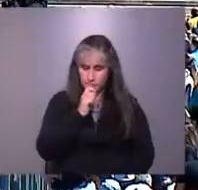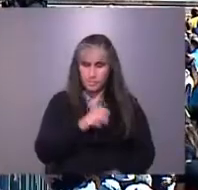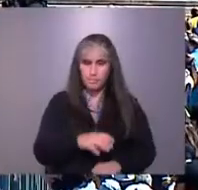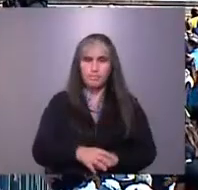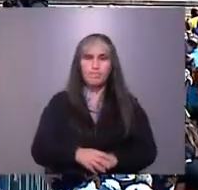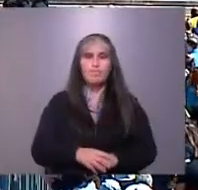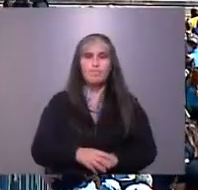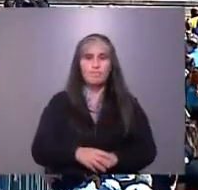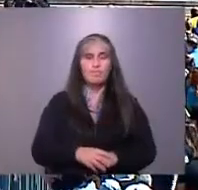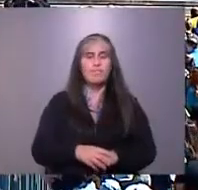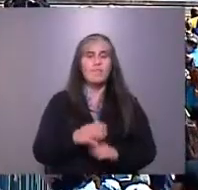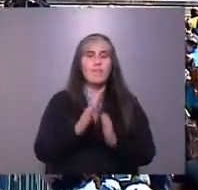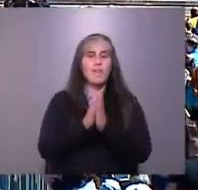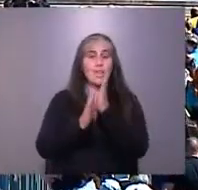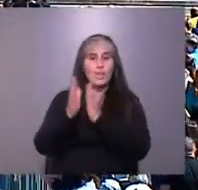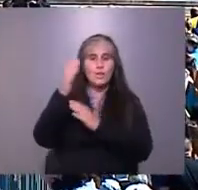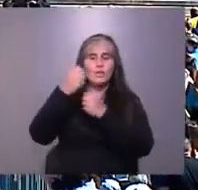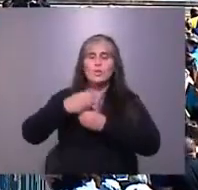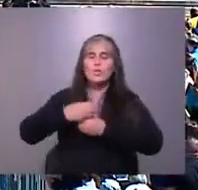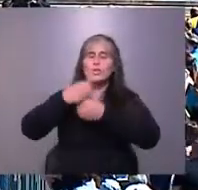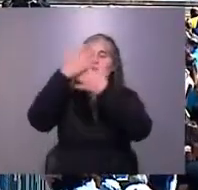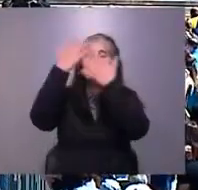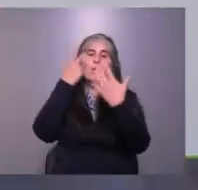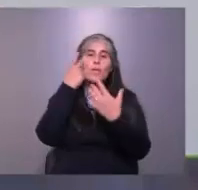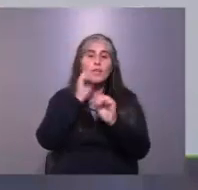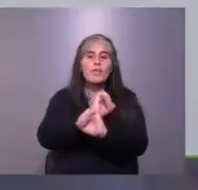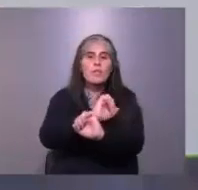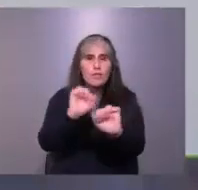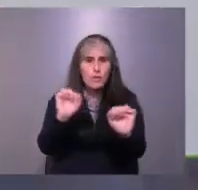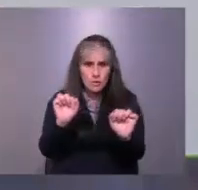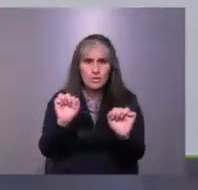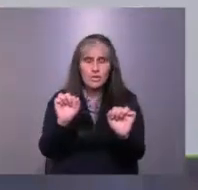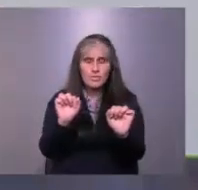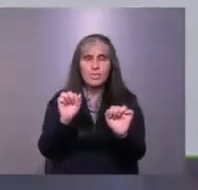Amém. Glorificai a Deus com a vossa vida. E deem